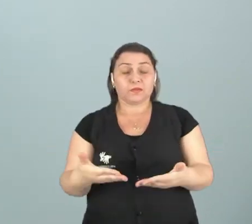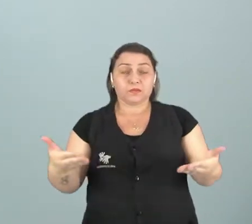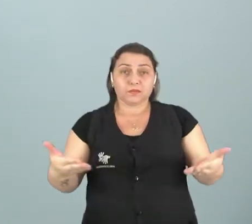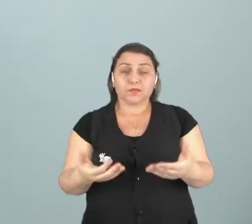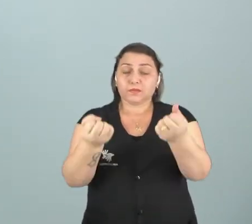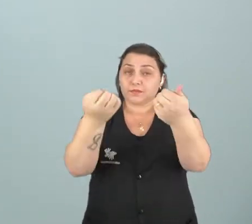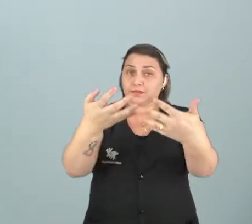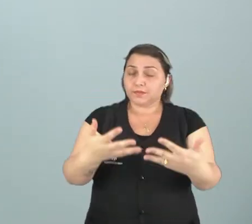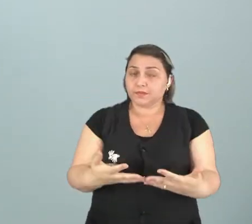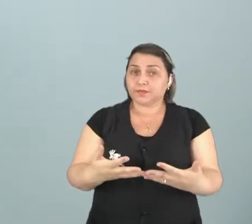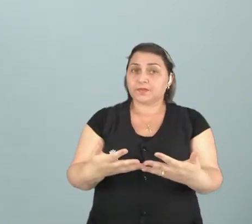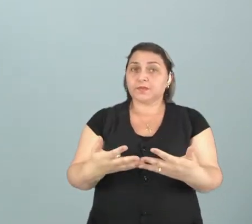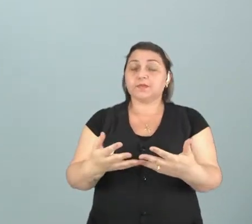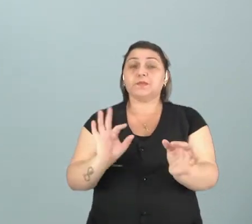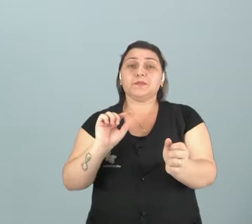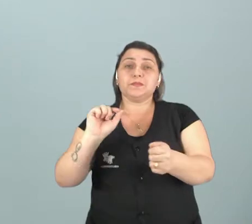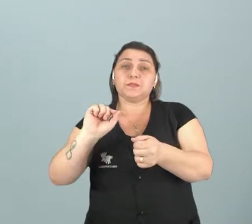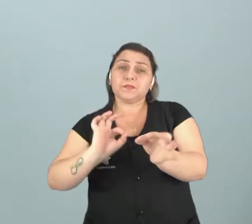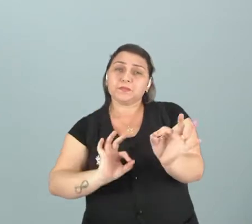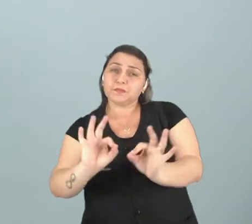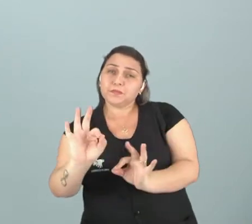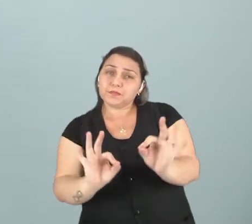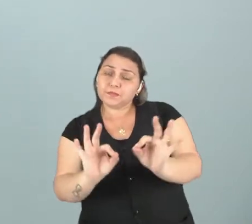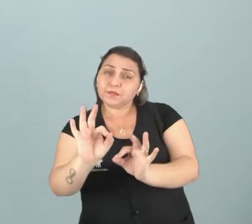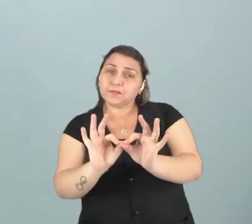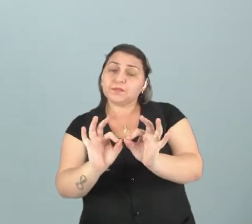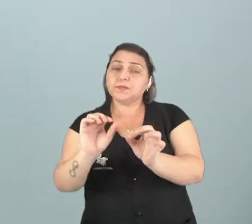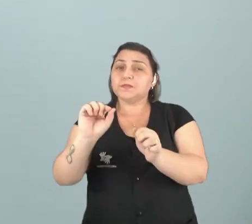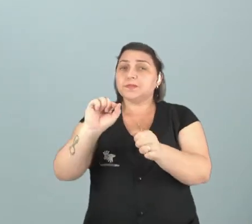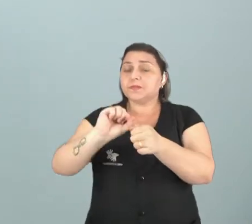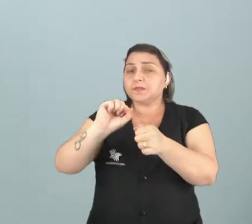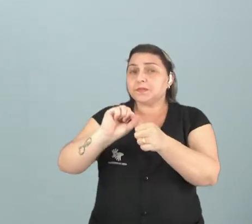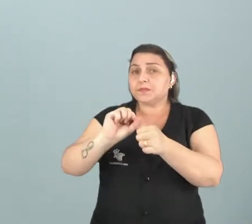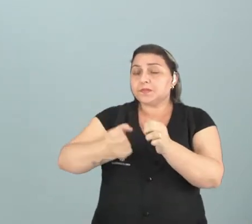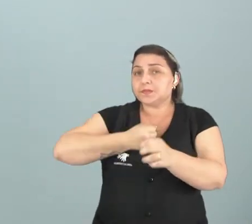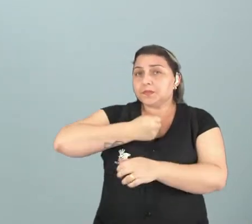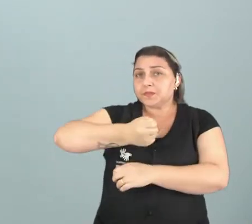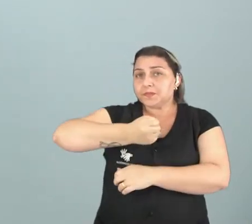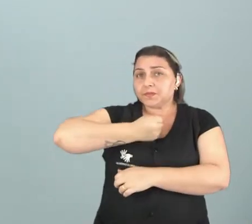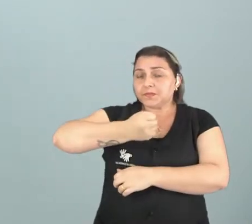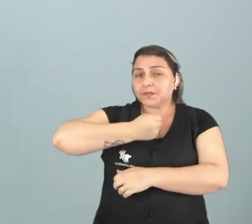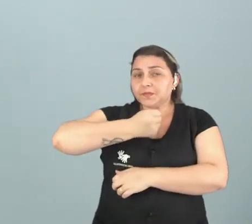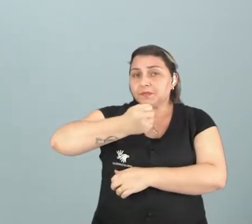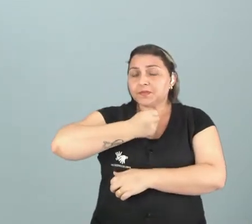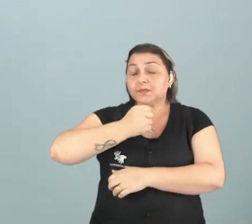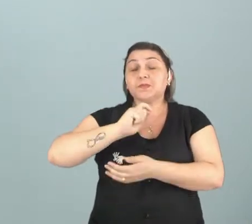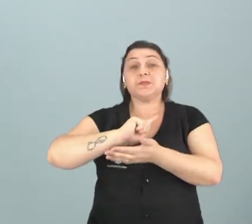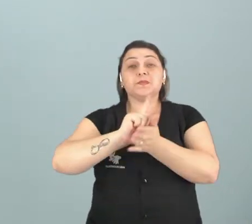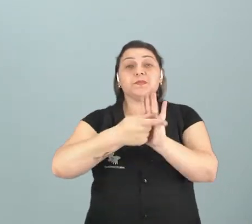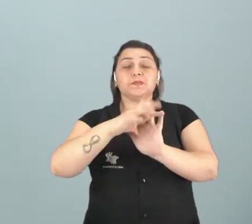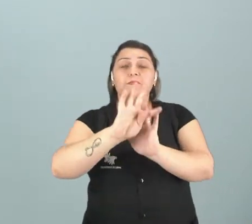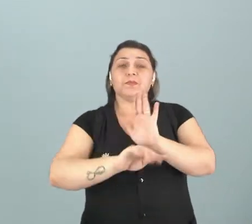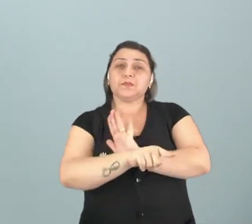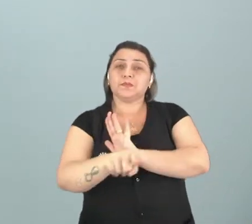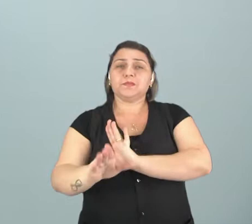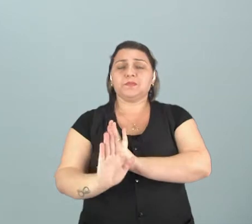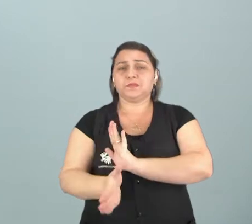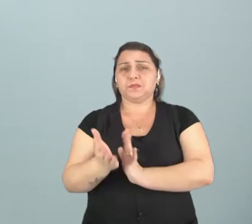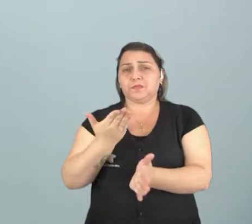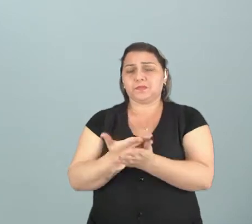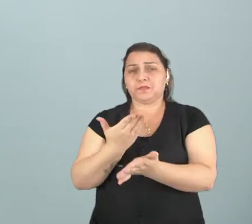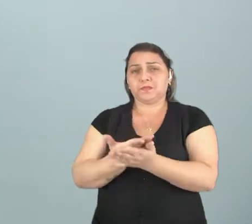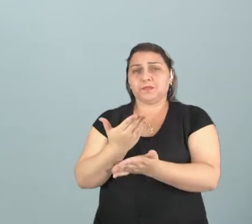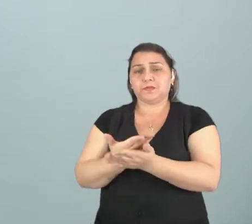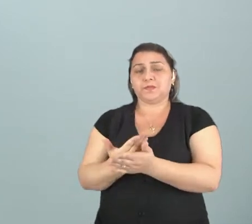vamos falar sobre planejamento e produção de reportagem. A reportagem é um gênero textual que vocês já têm estudado